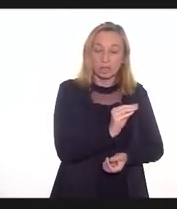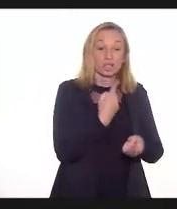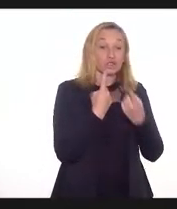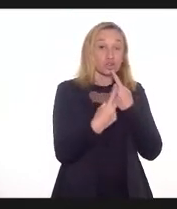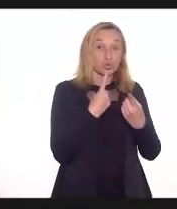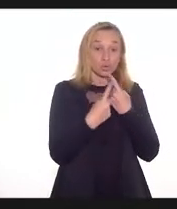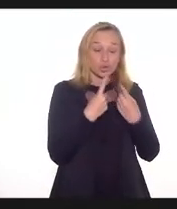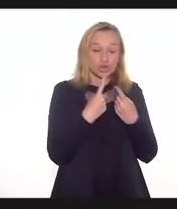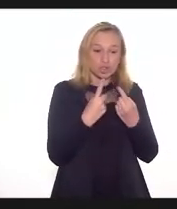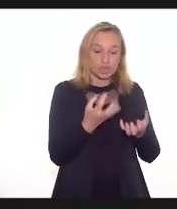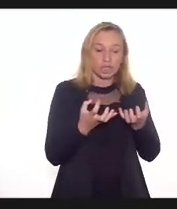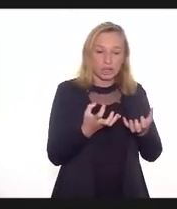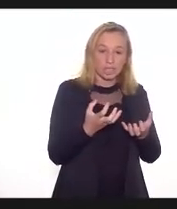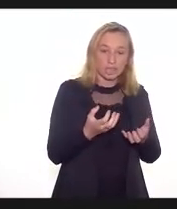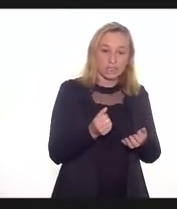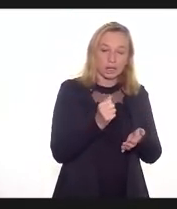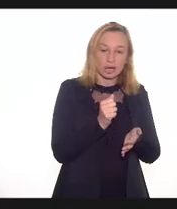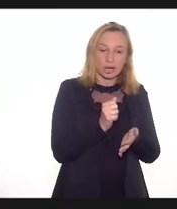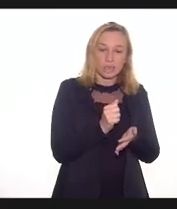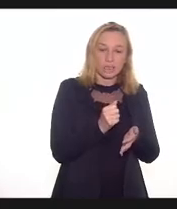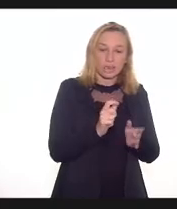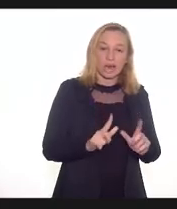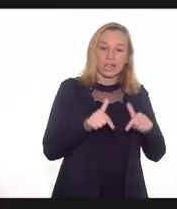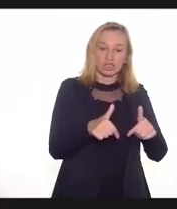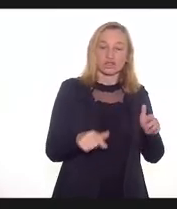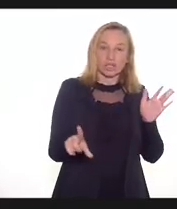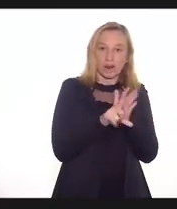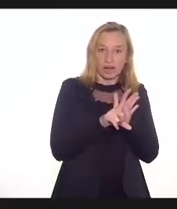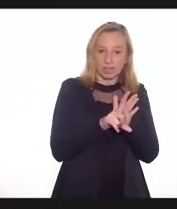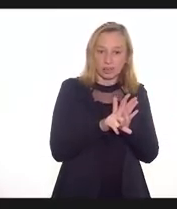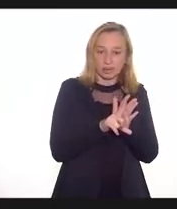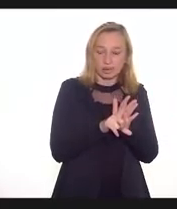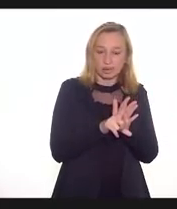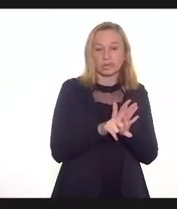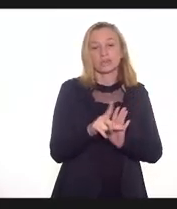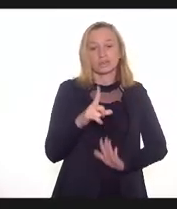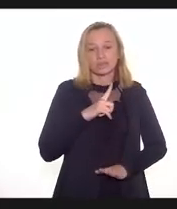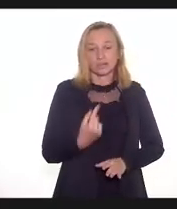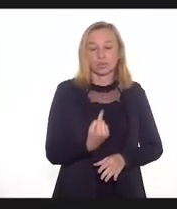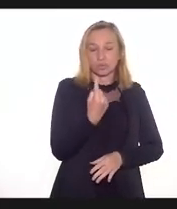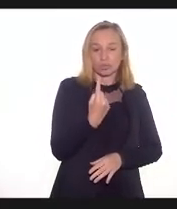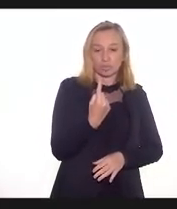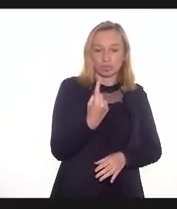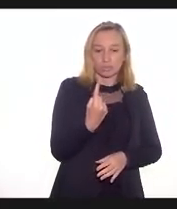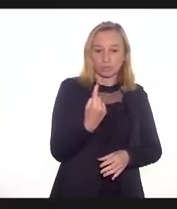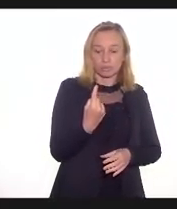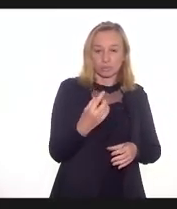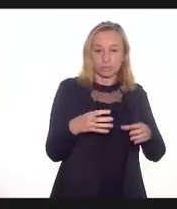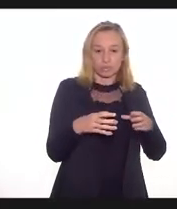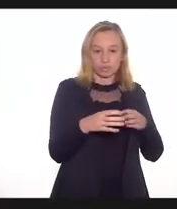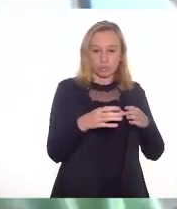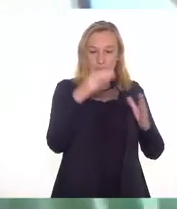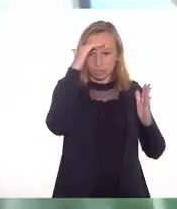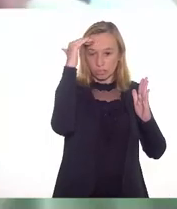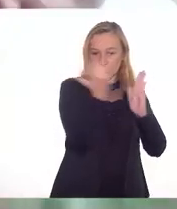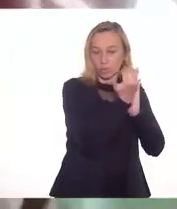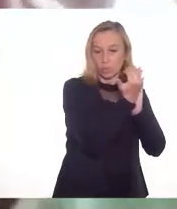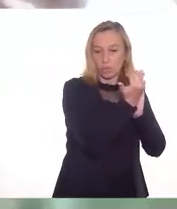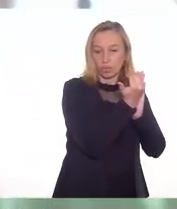e tentar colocar em prática, né, a lei. Como temos um membro da nossa comissão do Cumpra-se, e vamos para